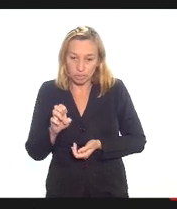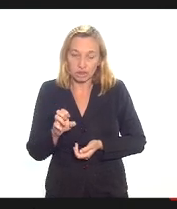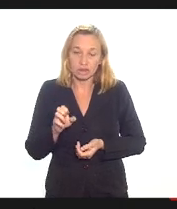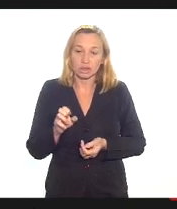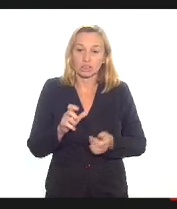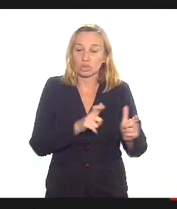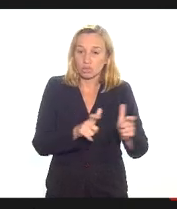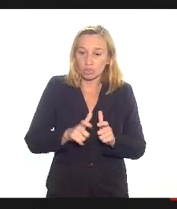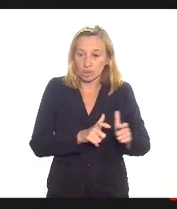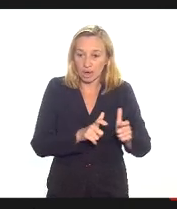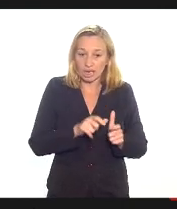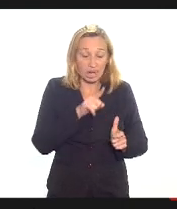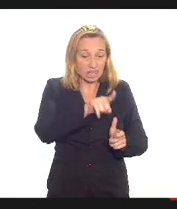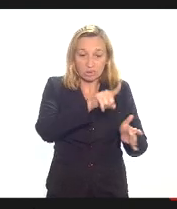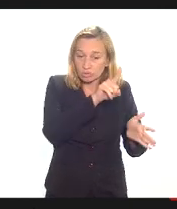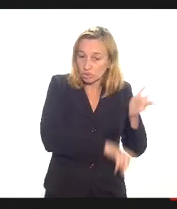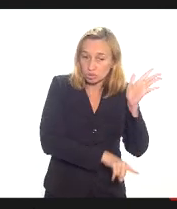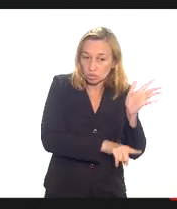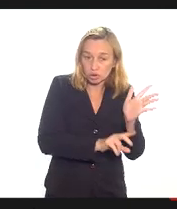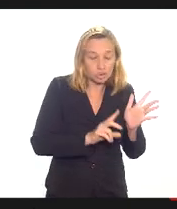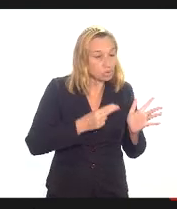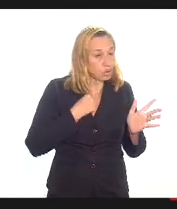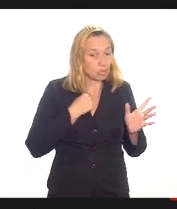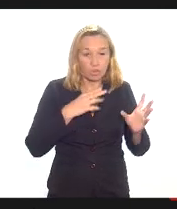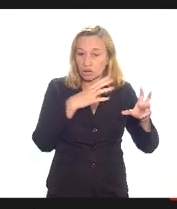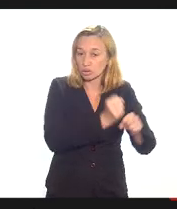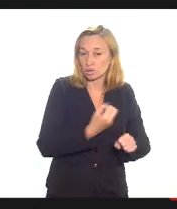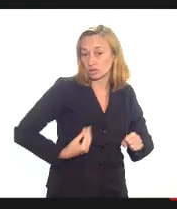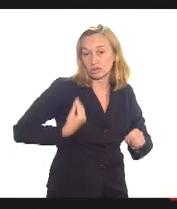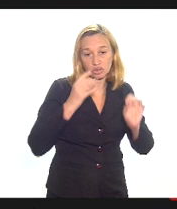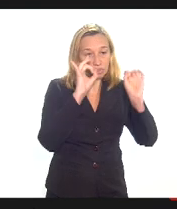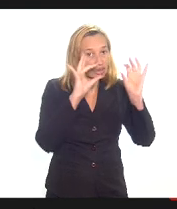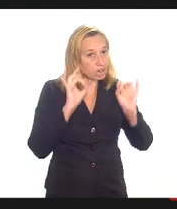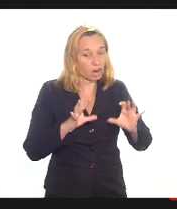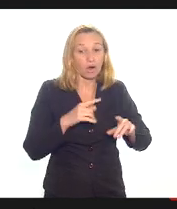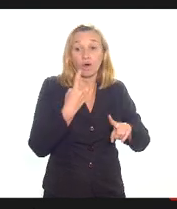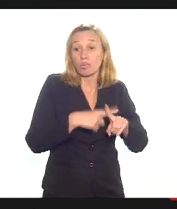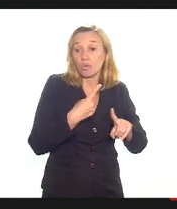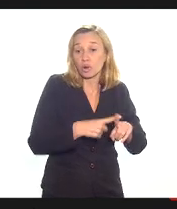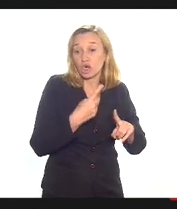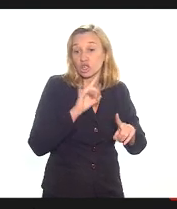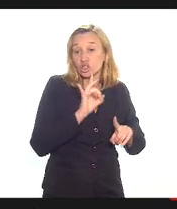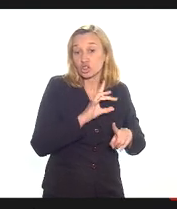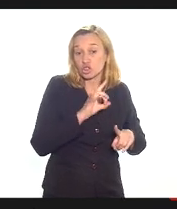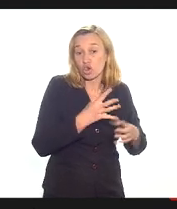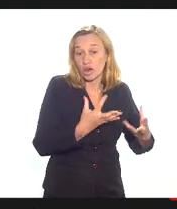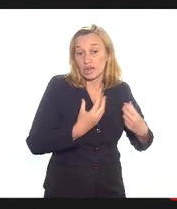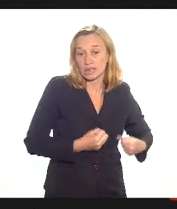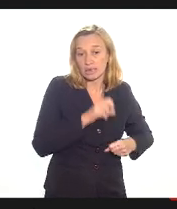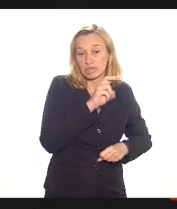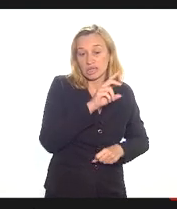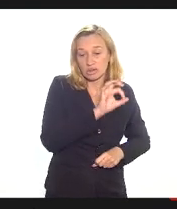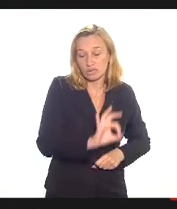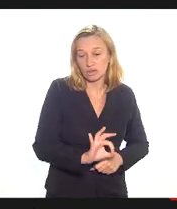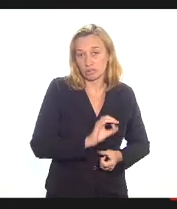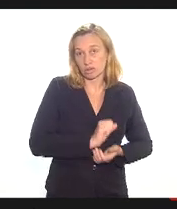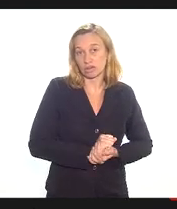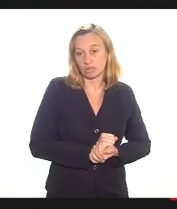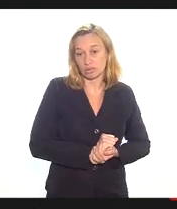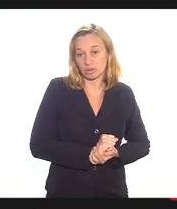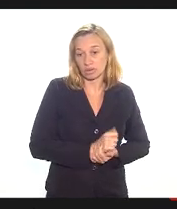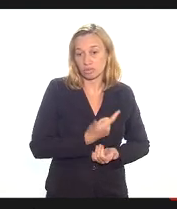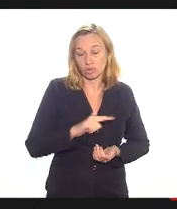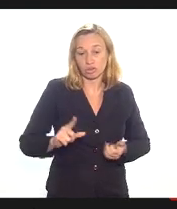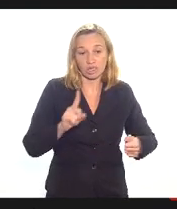não pode ser abatido na base de cálculo da participação especial, porque nesses campos não tem